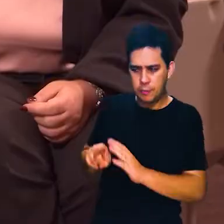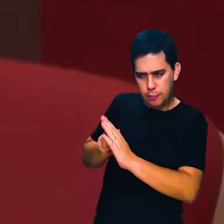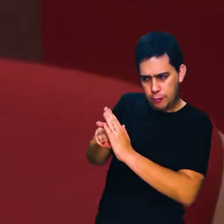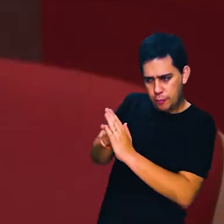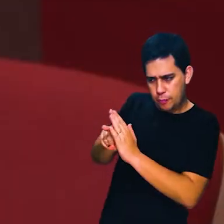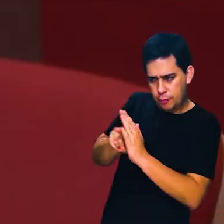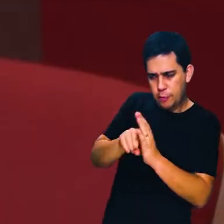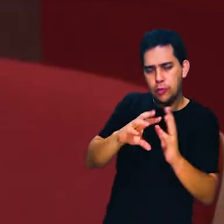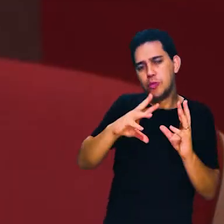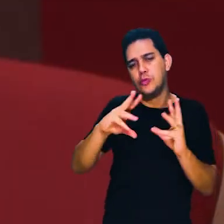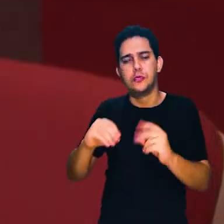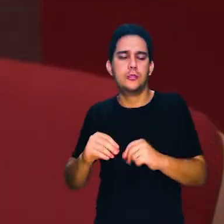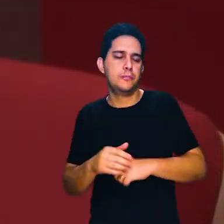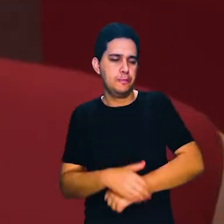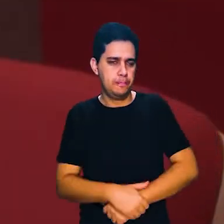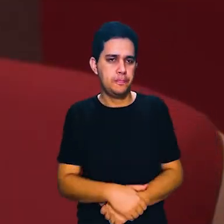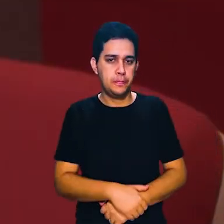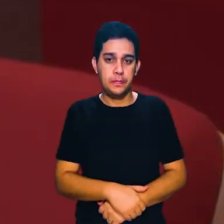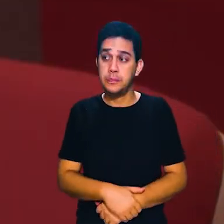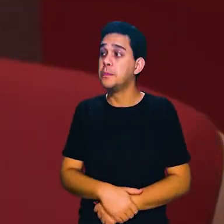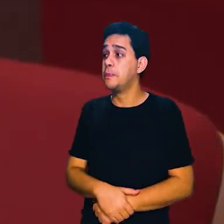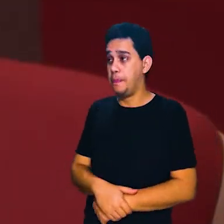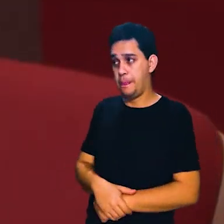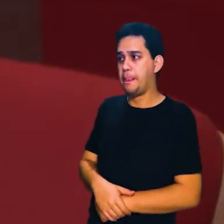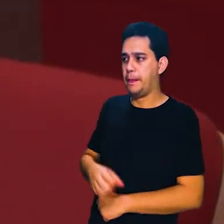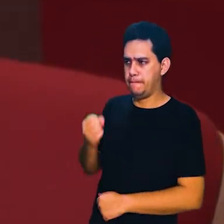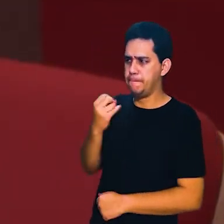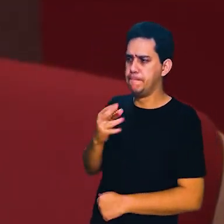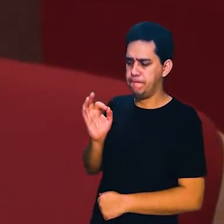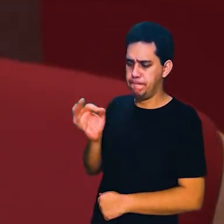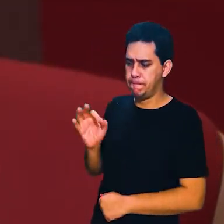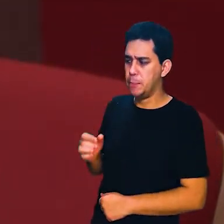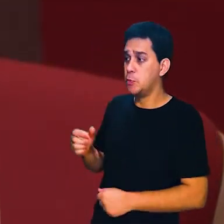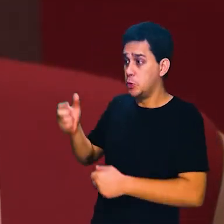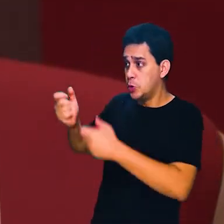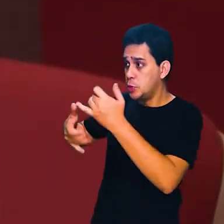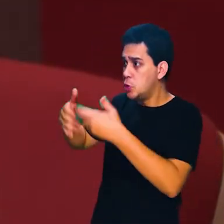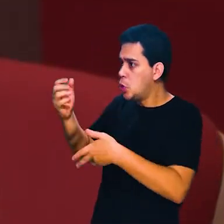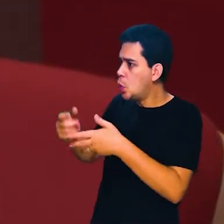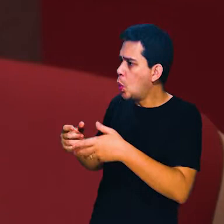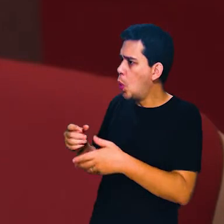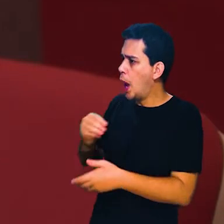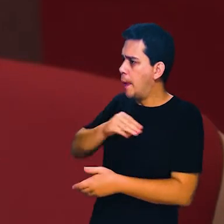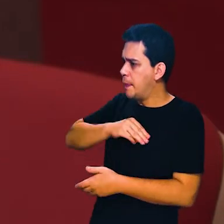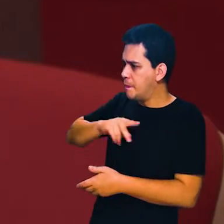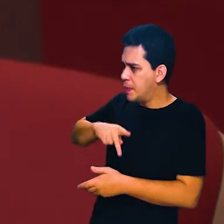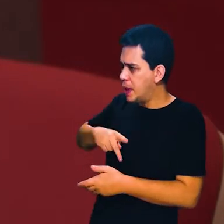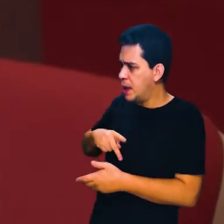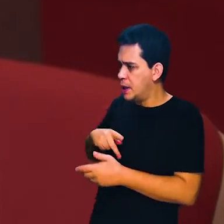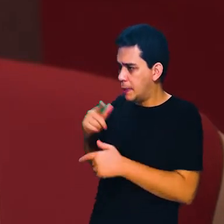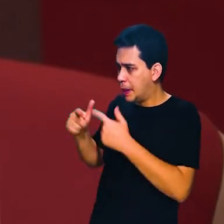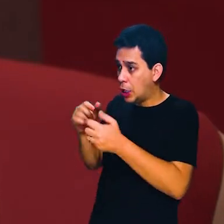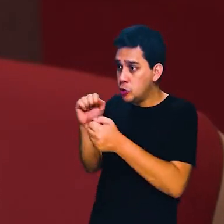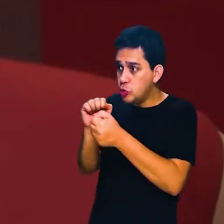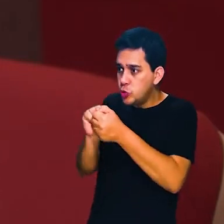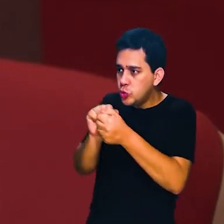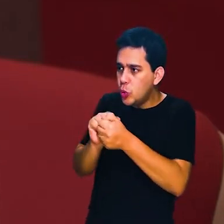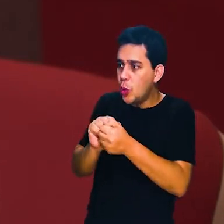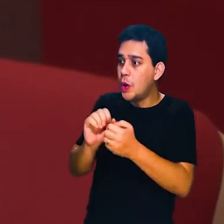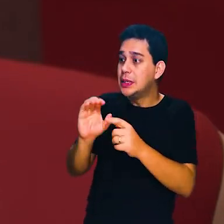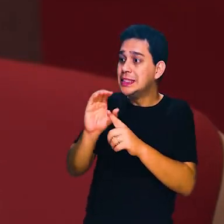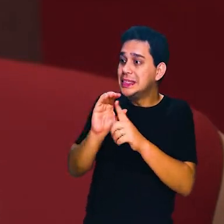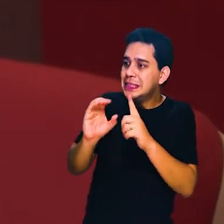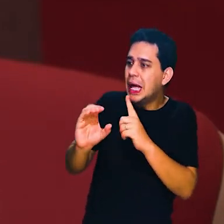eleitoral. Certo. Doutora, a senhora falou dessa importância de estreitar os laços, né, do MP com o cidadão. Como que, de repente, o cidadão ele pode